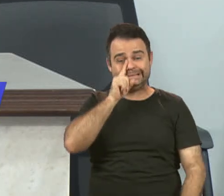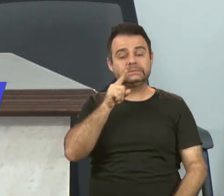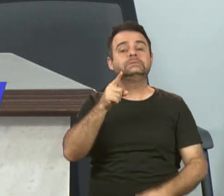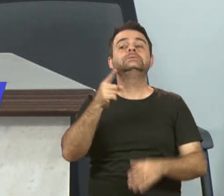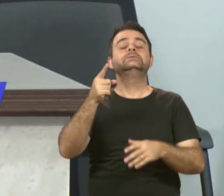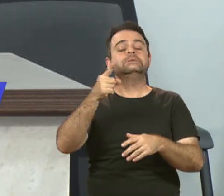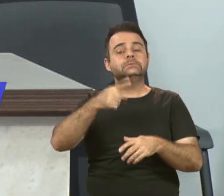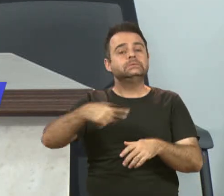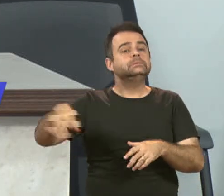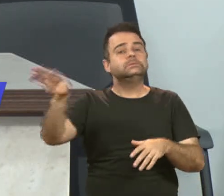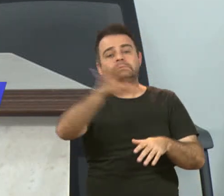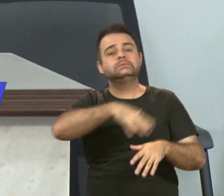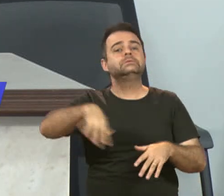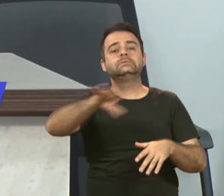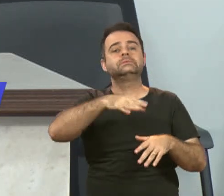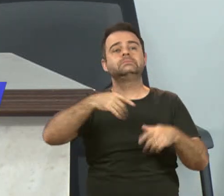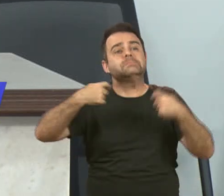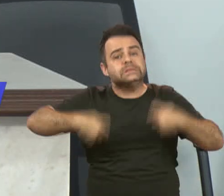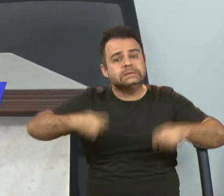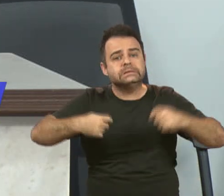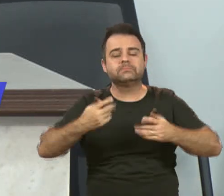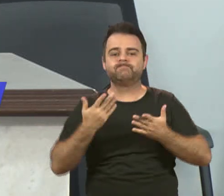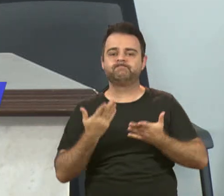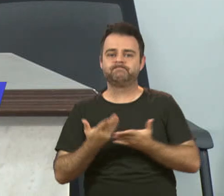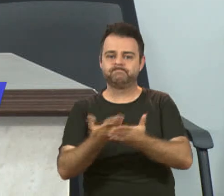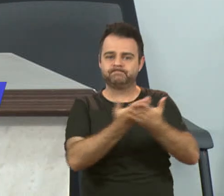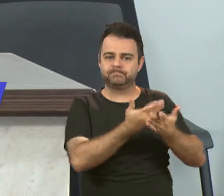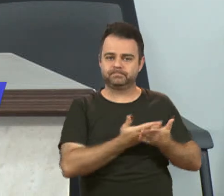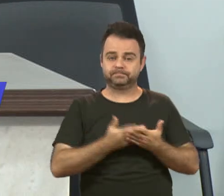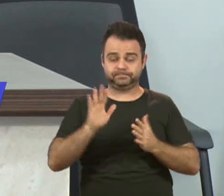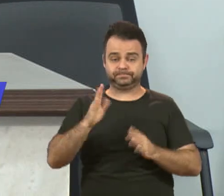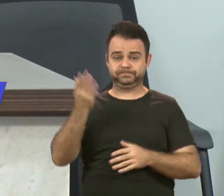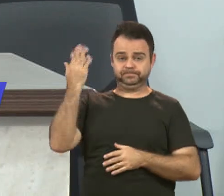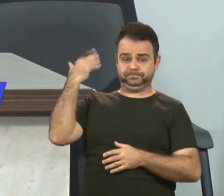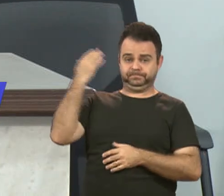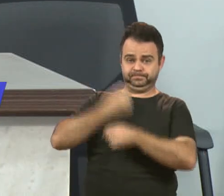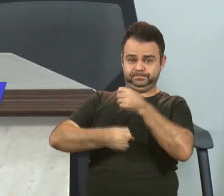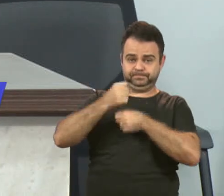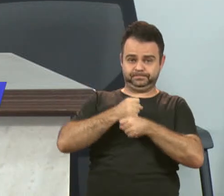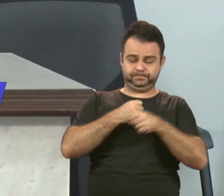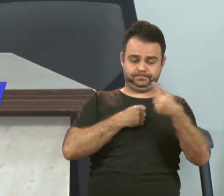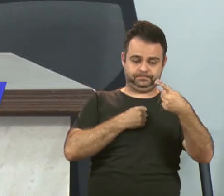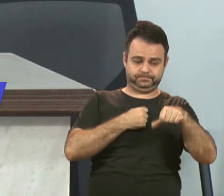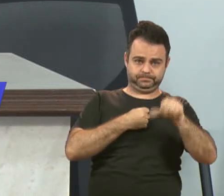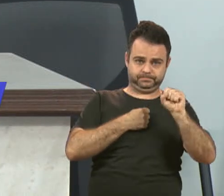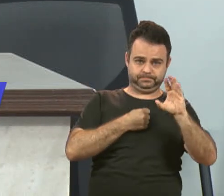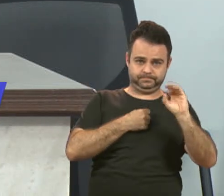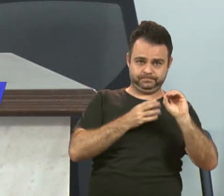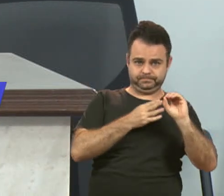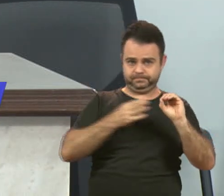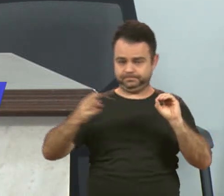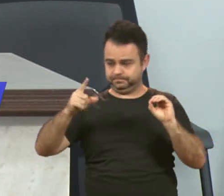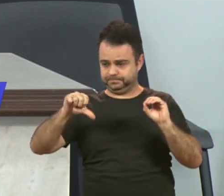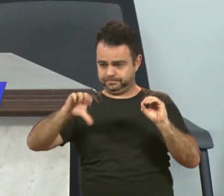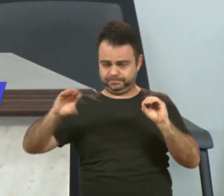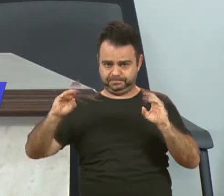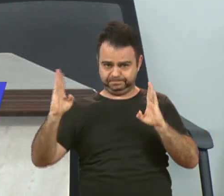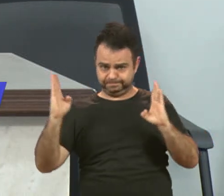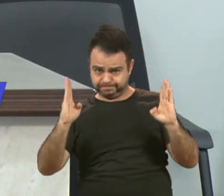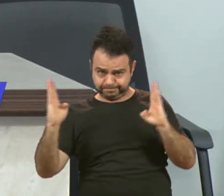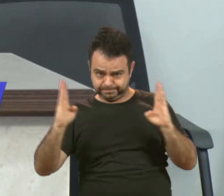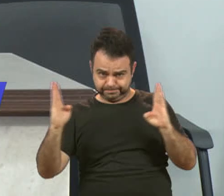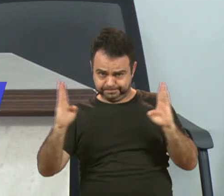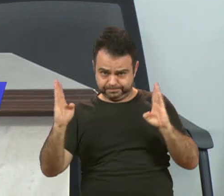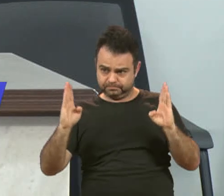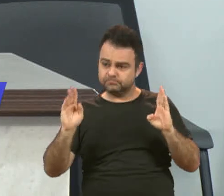estudos. Então, no final dos anos 80 e 90, e eu vejo aqui vereadores muito jovens, como